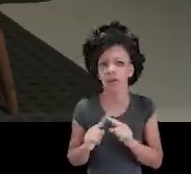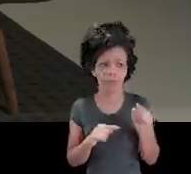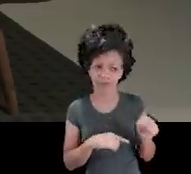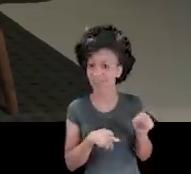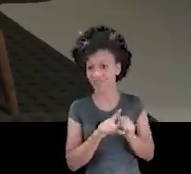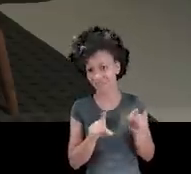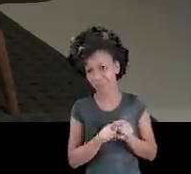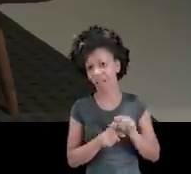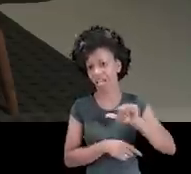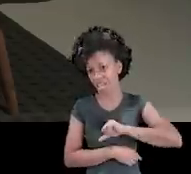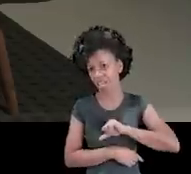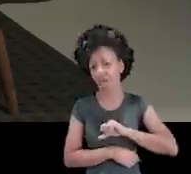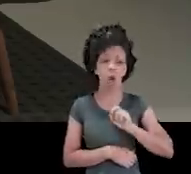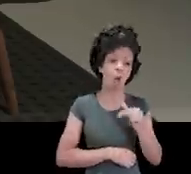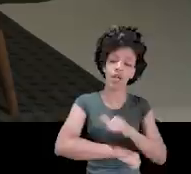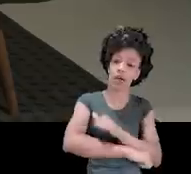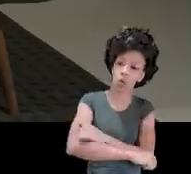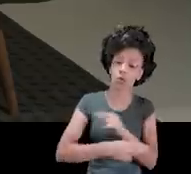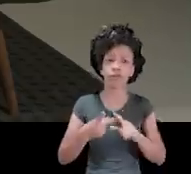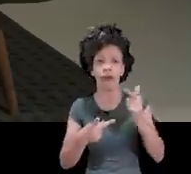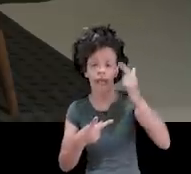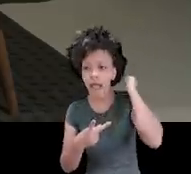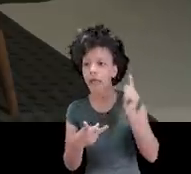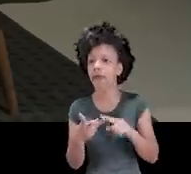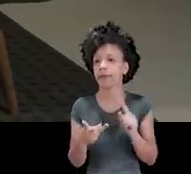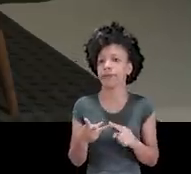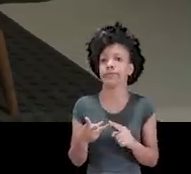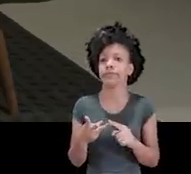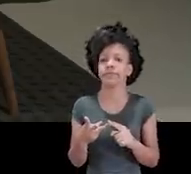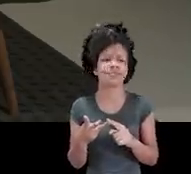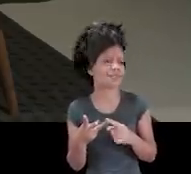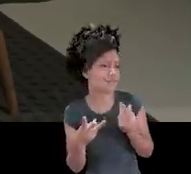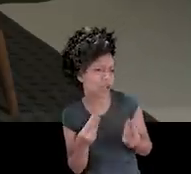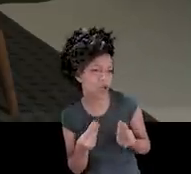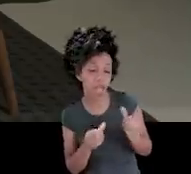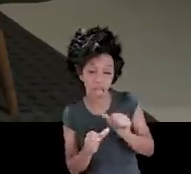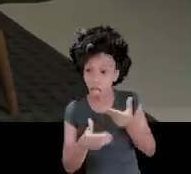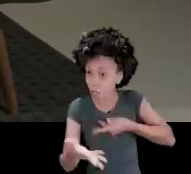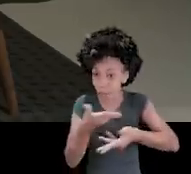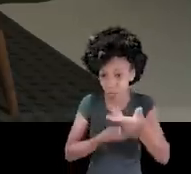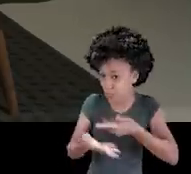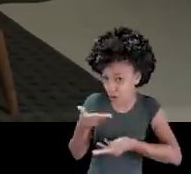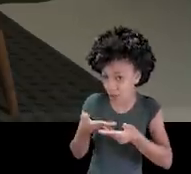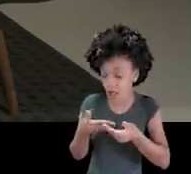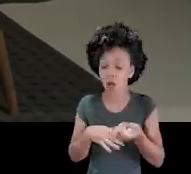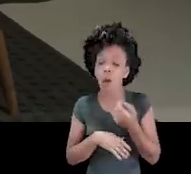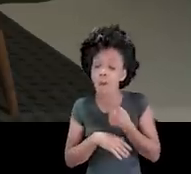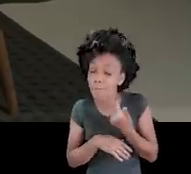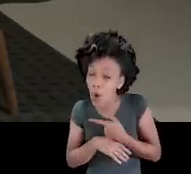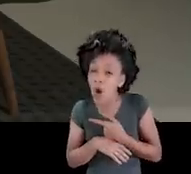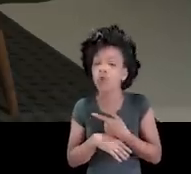também. Geralmente o comediante ou ele é gordo, ou ele é careca. Não dá pra isso, pô. Porra, mas é uma troca, aquele negócio que eu tava falando. O humor, na